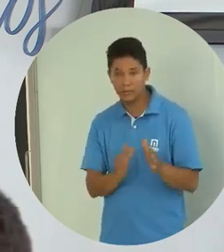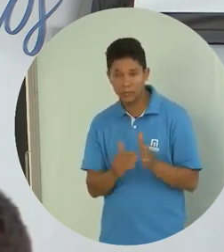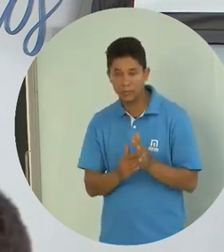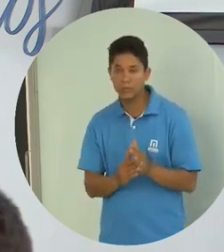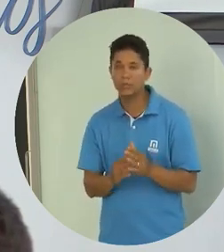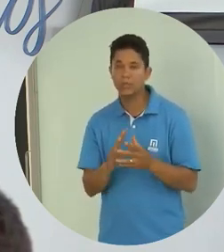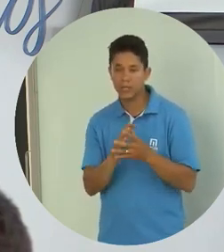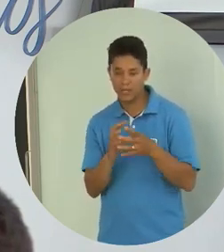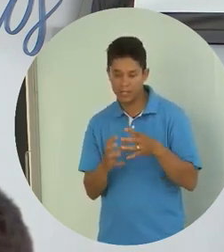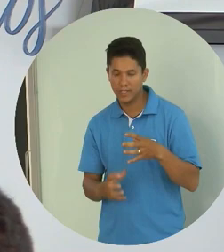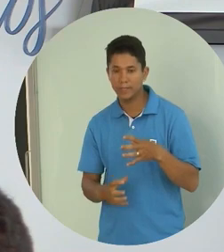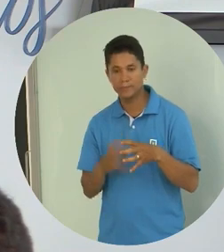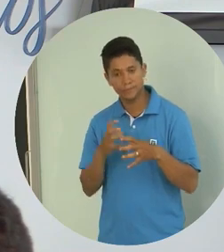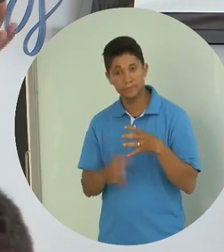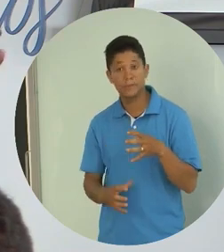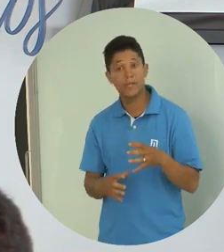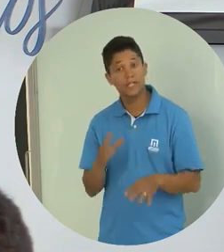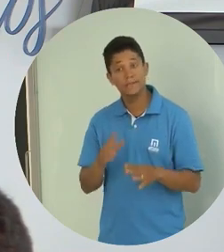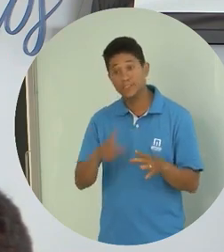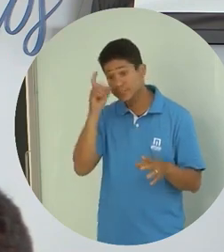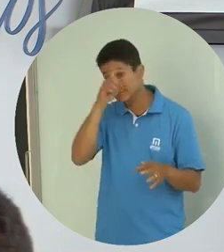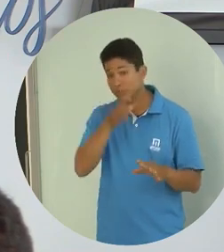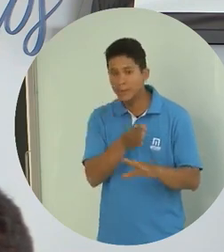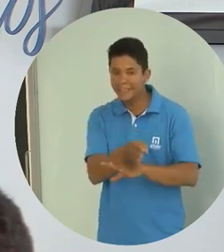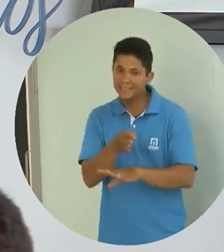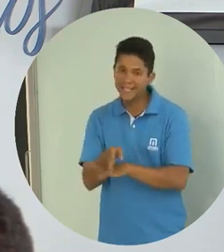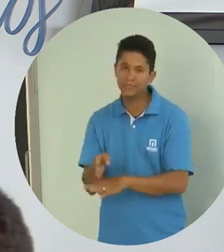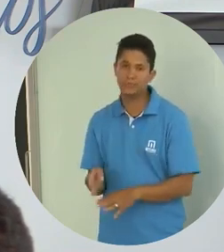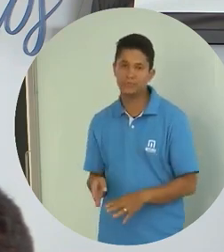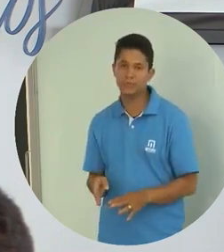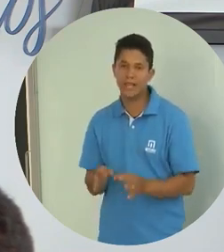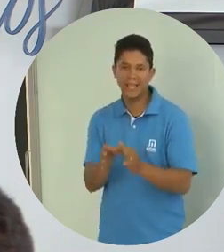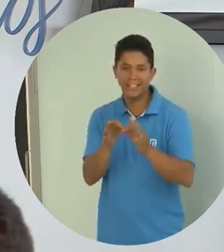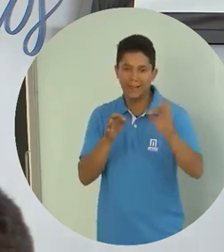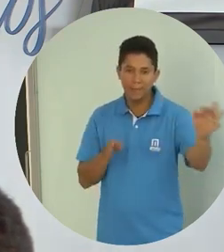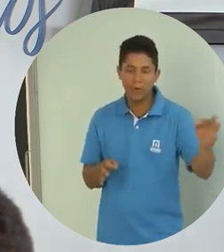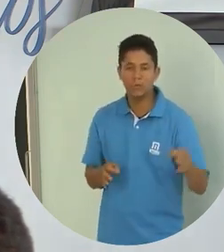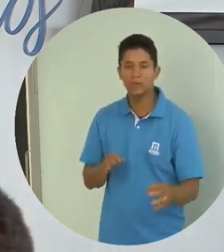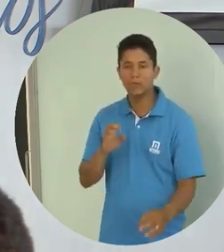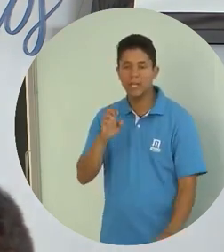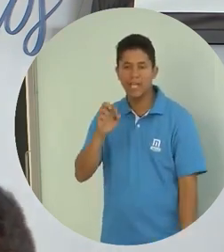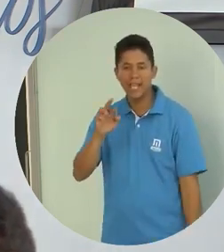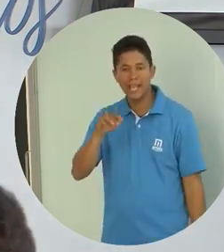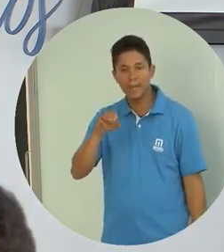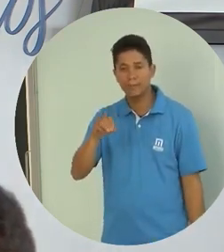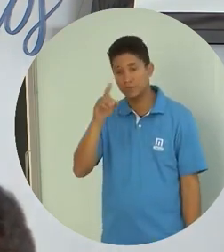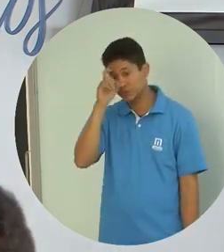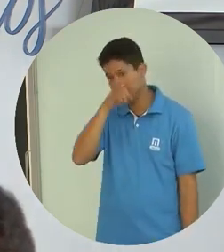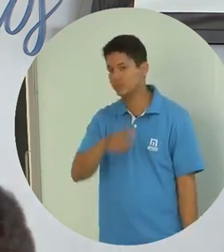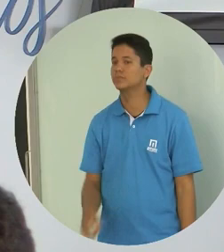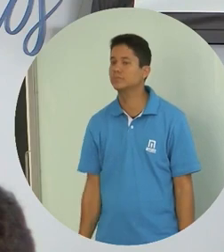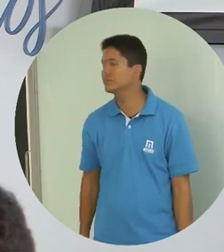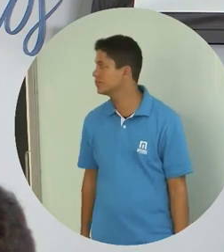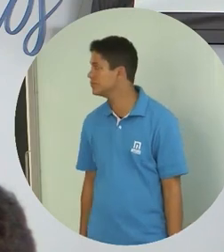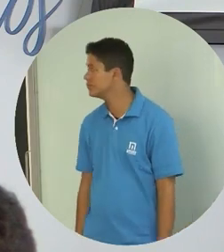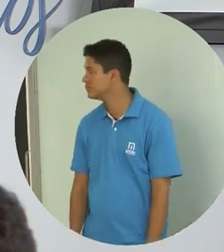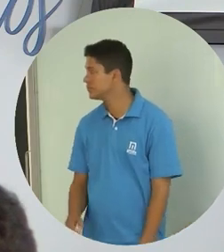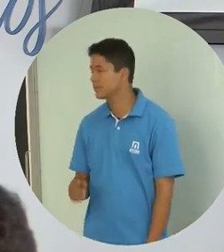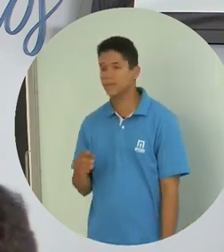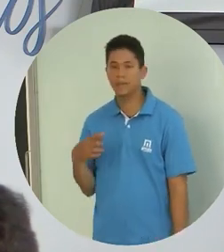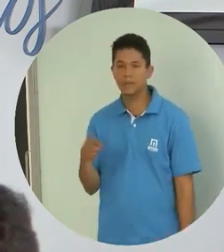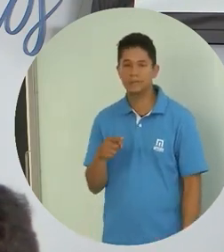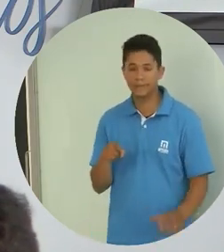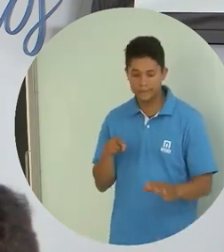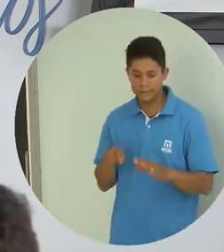difícil acesso, né? Normalmente é um ambiente muito remoto, muito ermo, então são desafios para a gente aqui. A gente já injetou mais